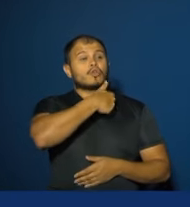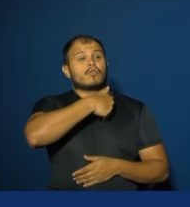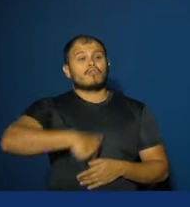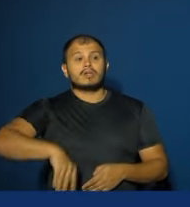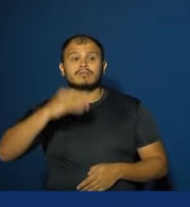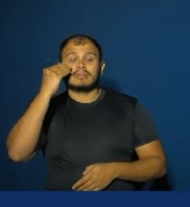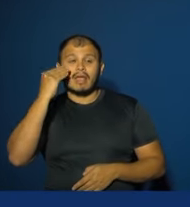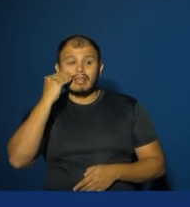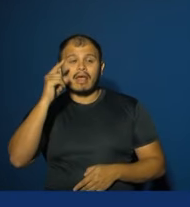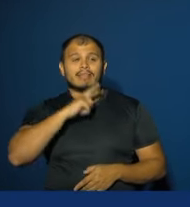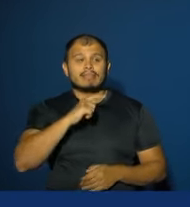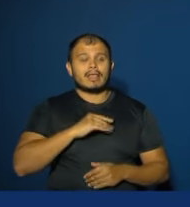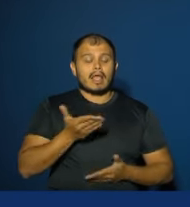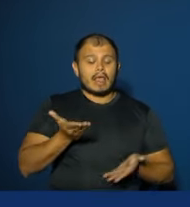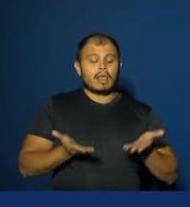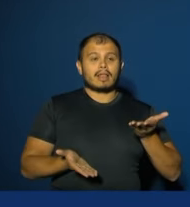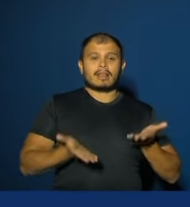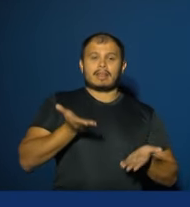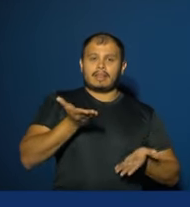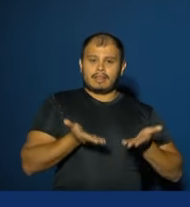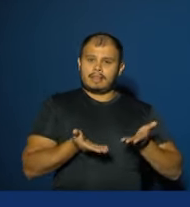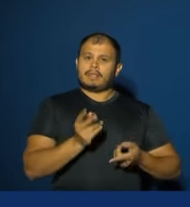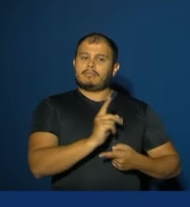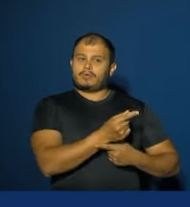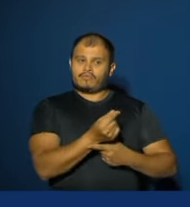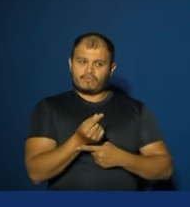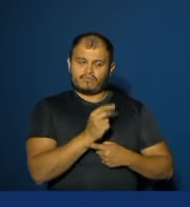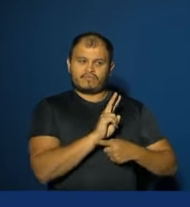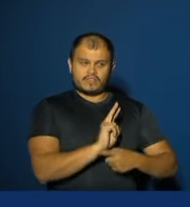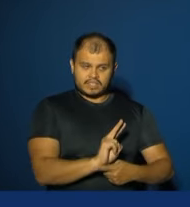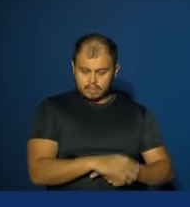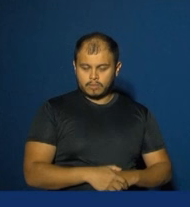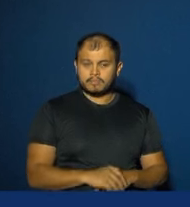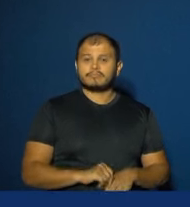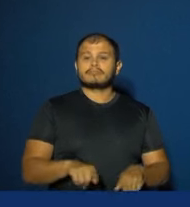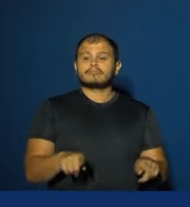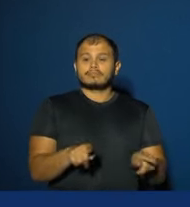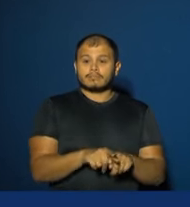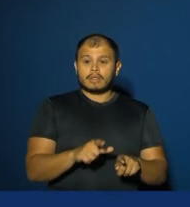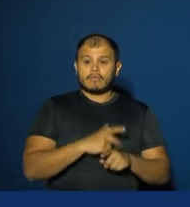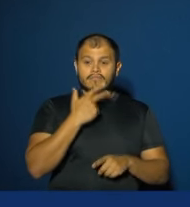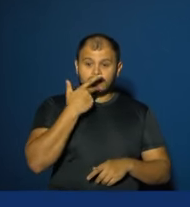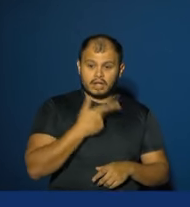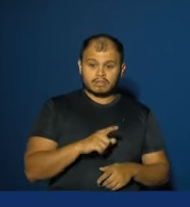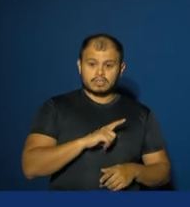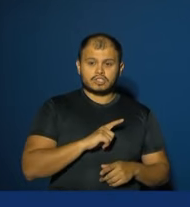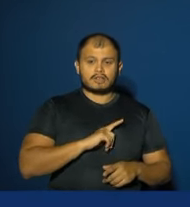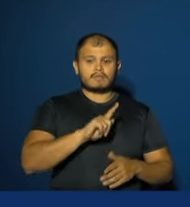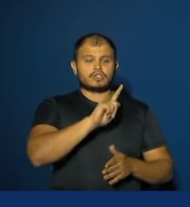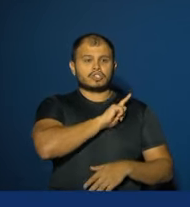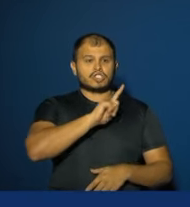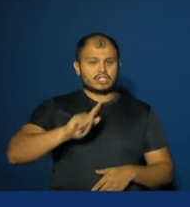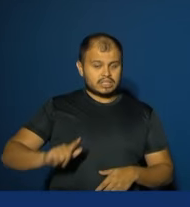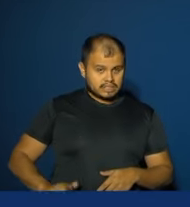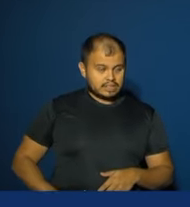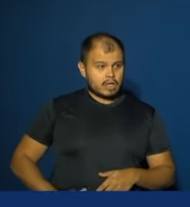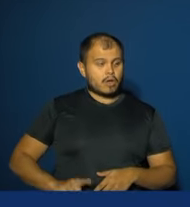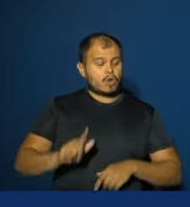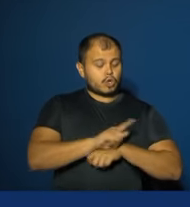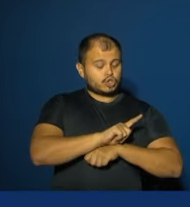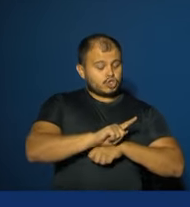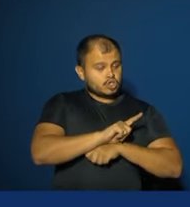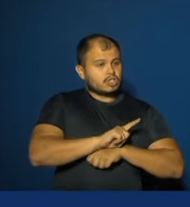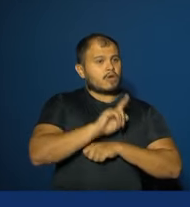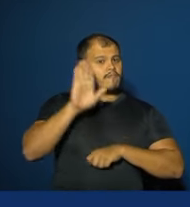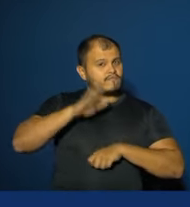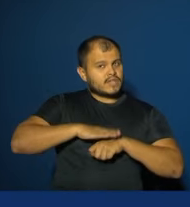ter como meta o equilíbrio fiscal. E aí eu chamo a meu favor a gestão que nós fizemos na Bahia.